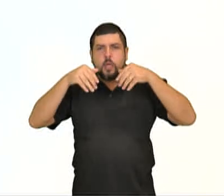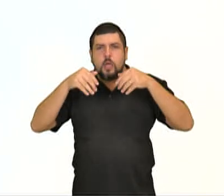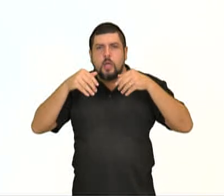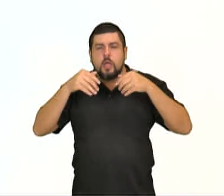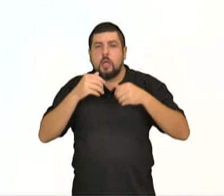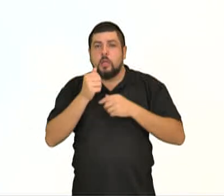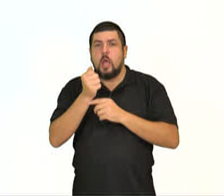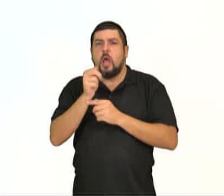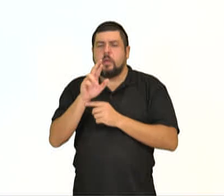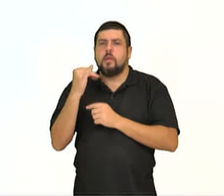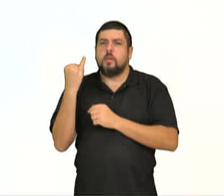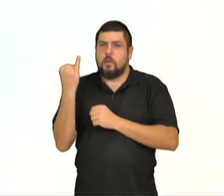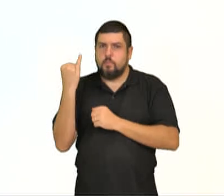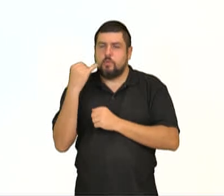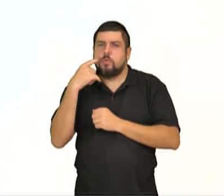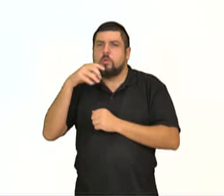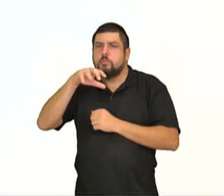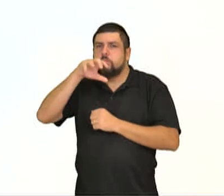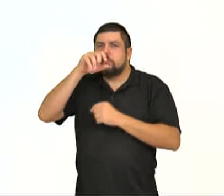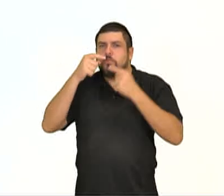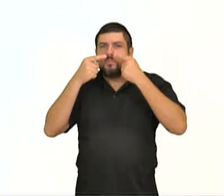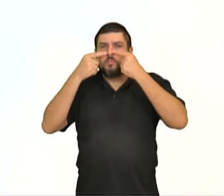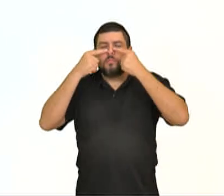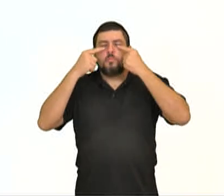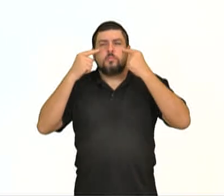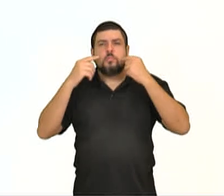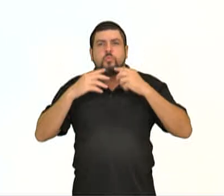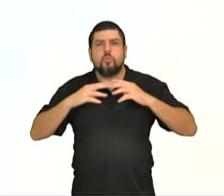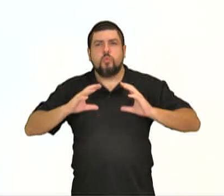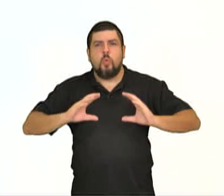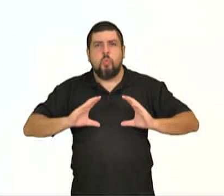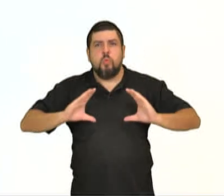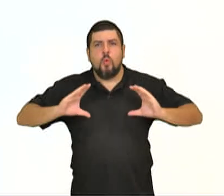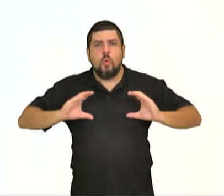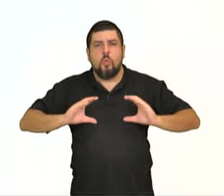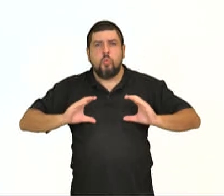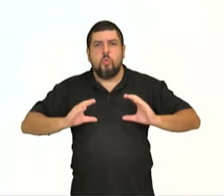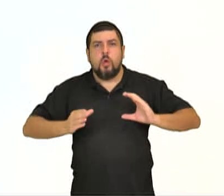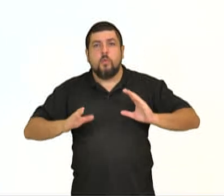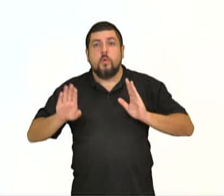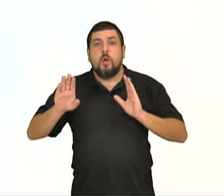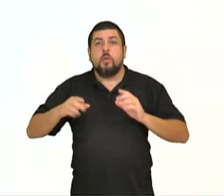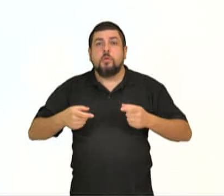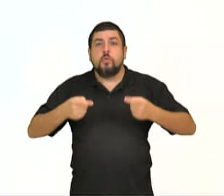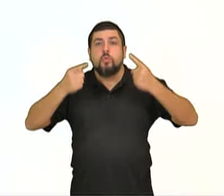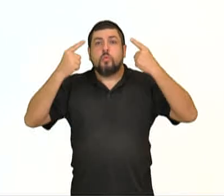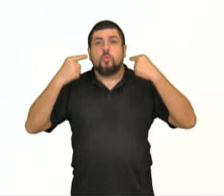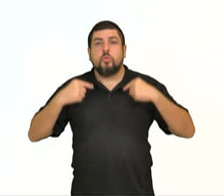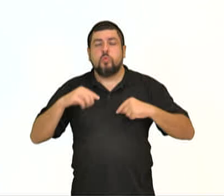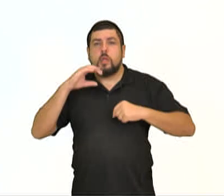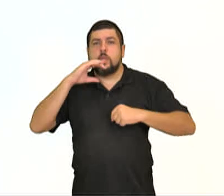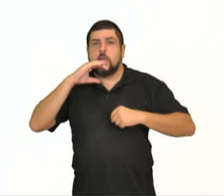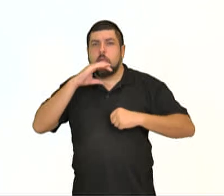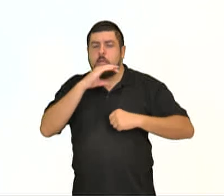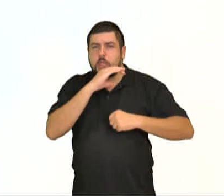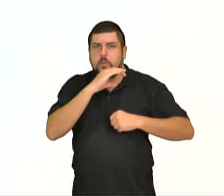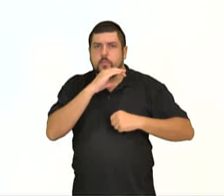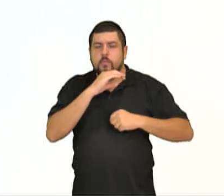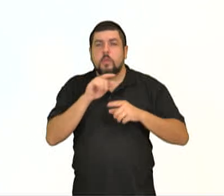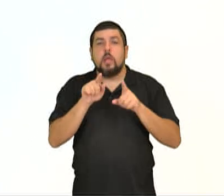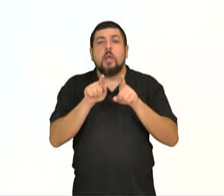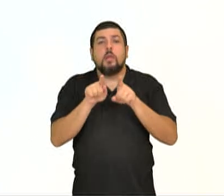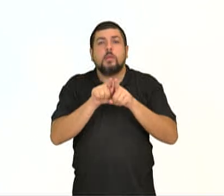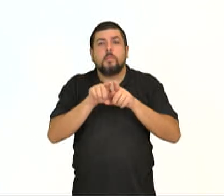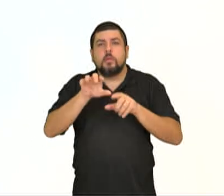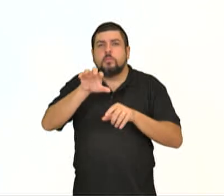Isso é bem importante para que ele chegue numa temperatura adequada lá nos pulmões. Ele vai ser umedecido também